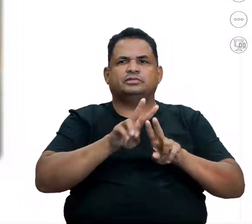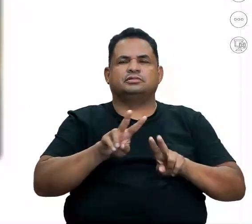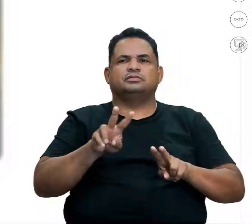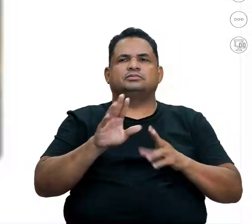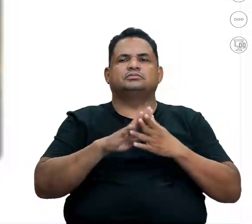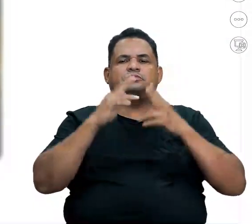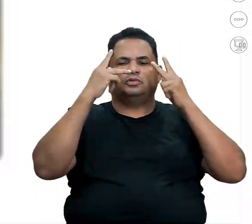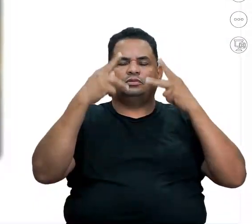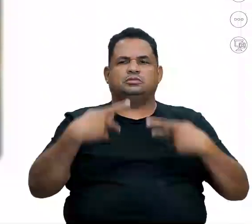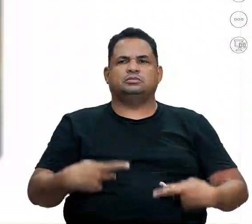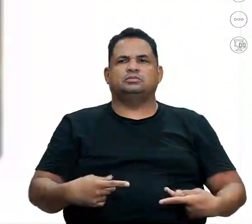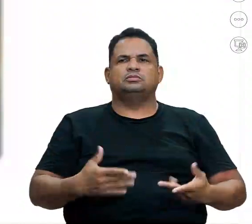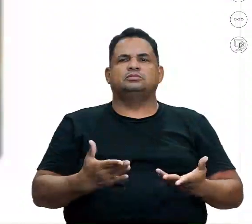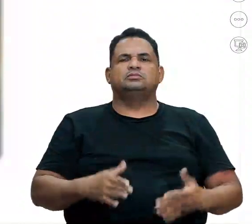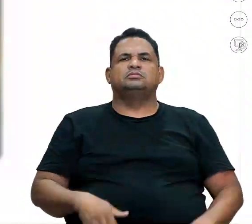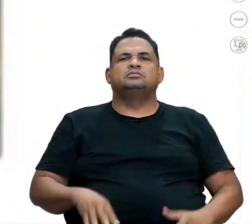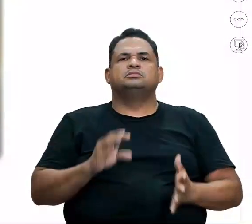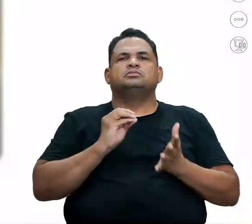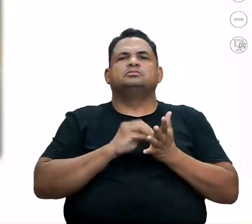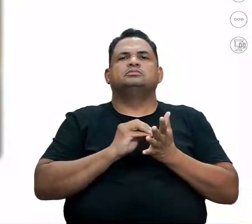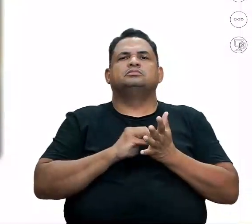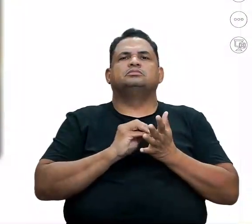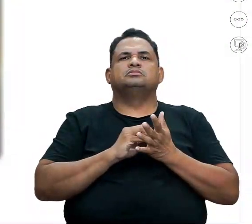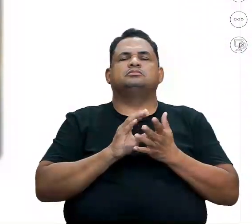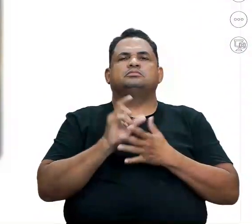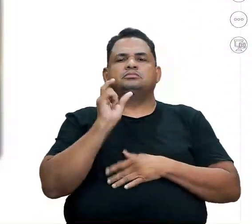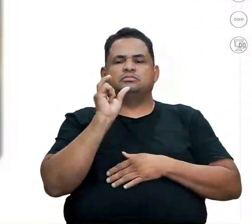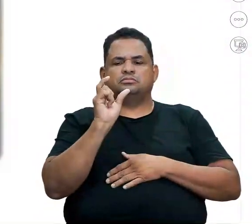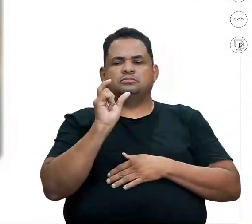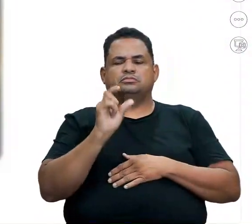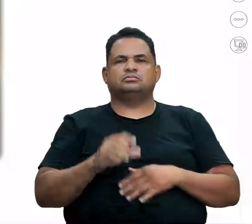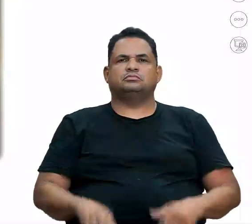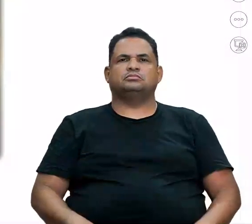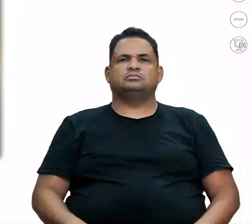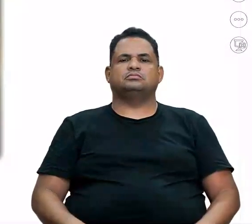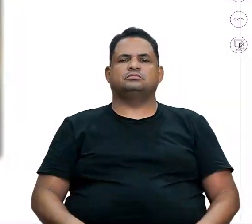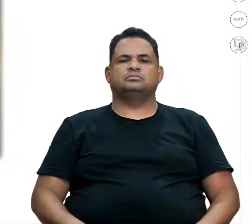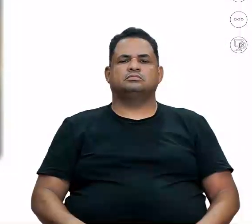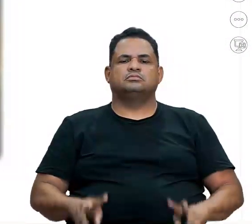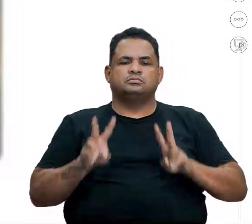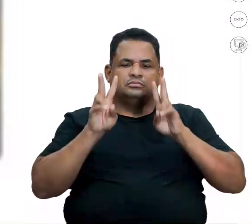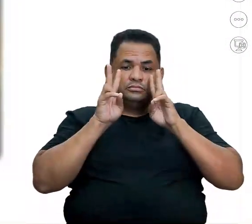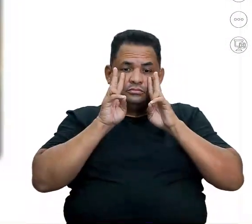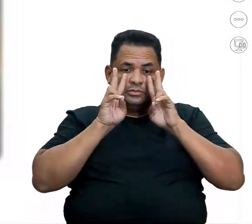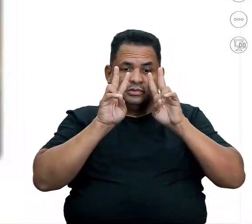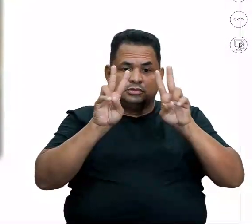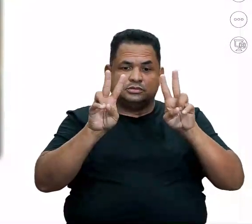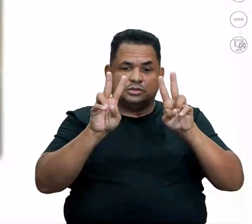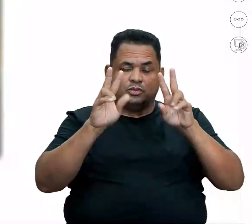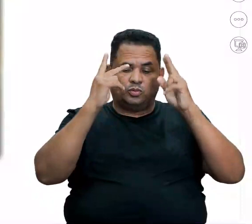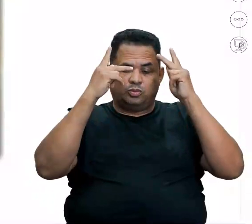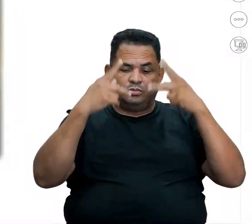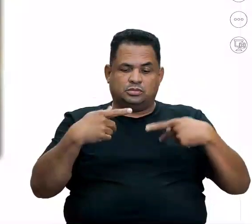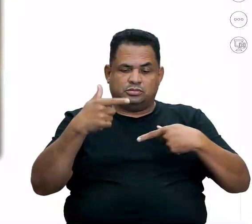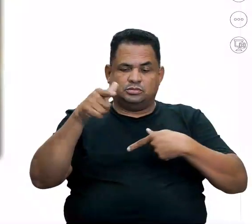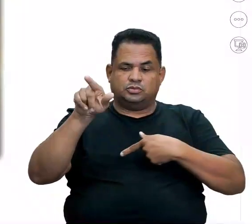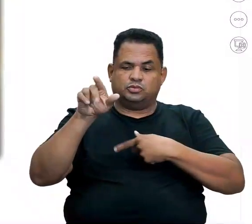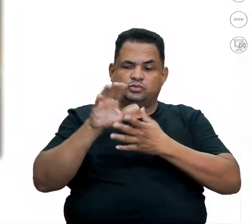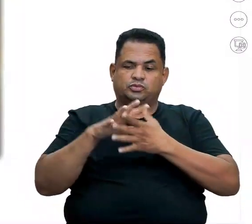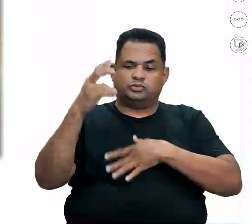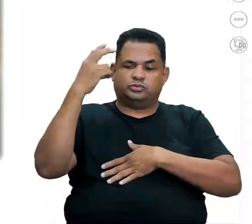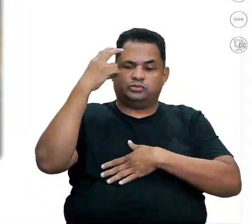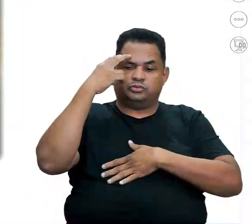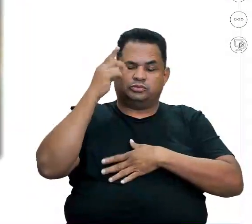humano, né? Acho que o que está faltando talvez seja essa palavra aí. Esse olhar humano sobre o outro, sobre a cultura do outro, sem reproduzir